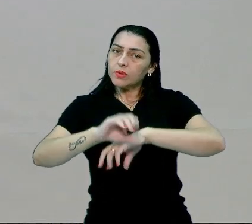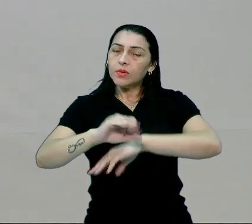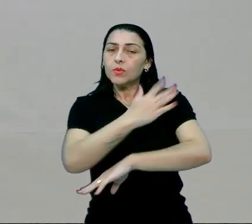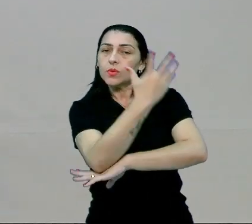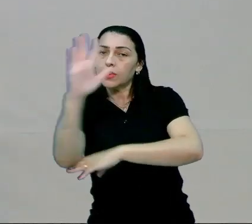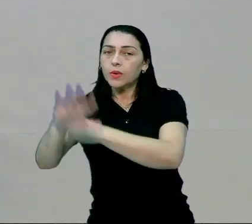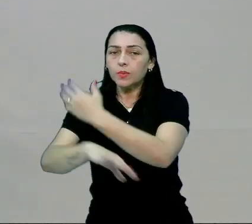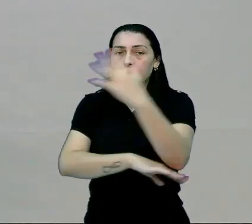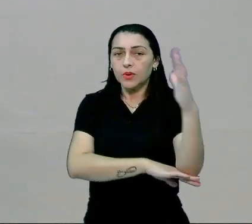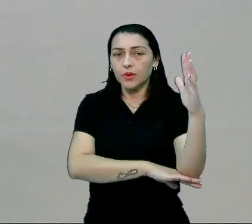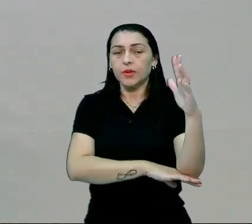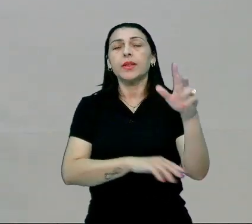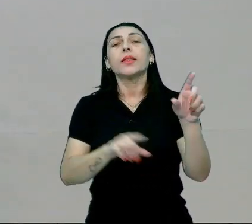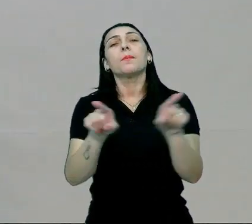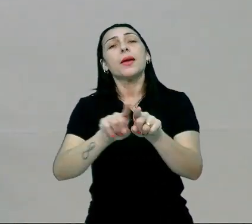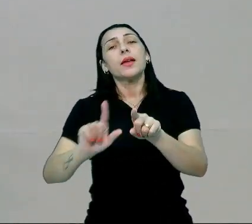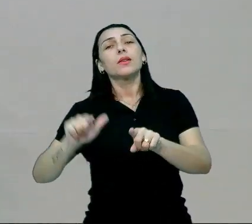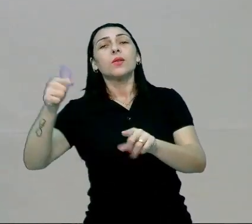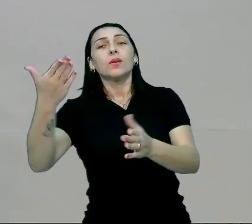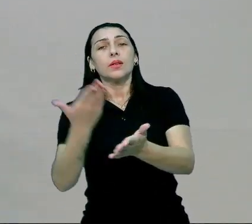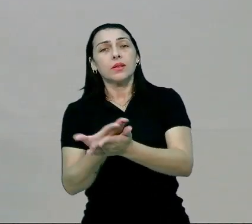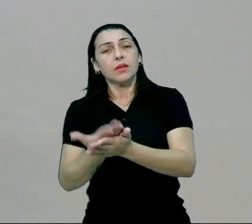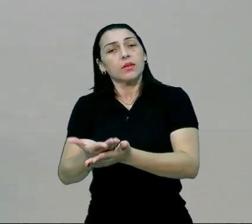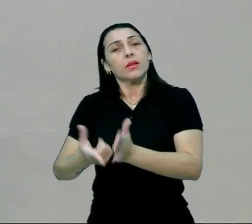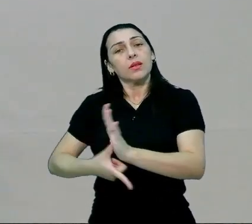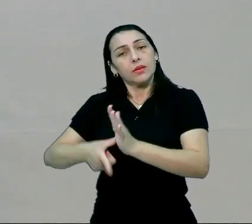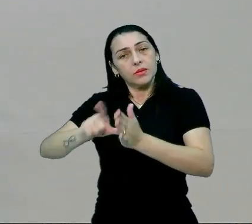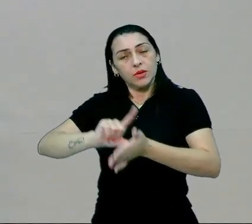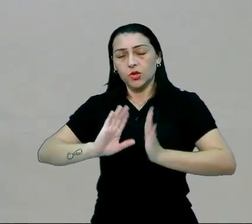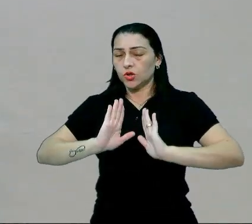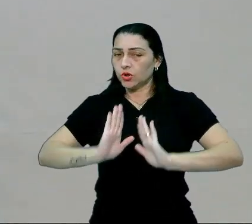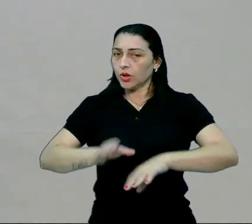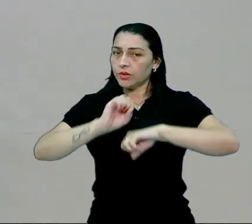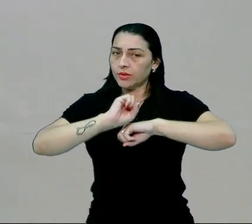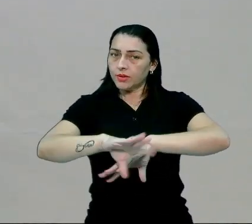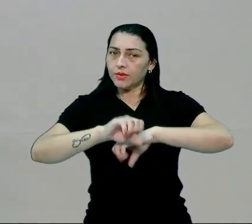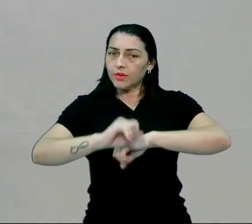do meio ambiente e as demais videoaulas já